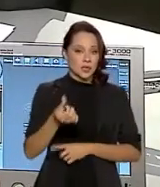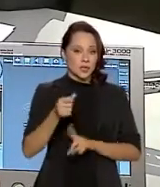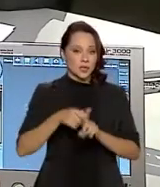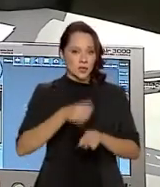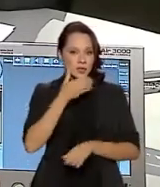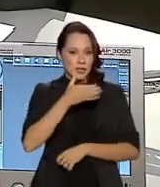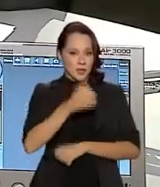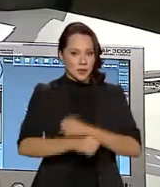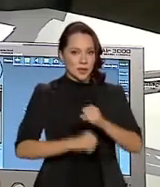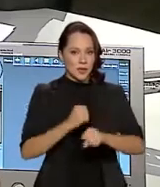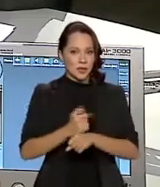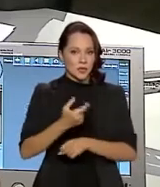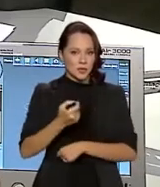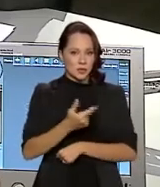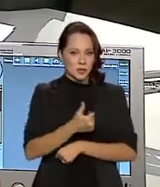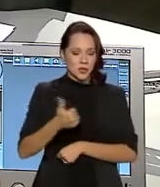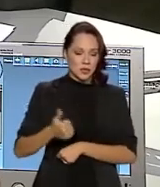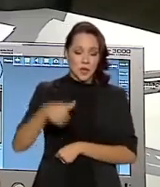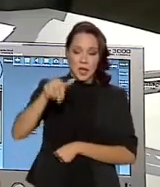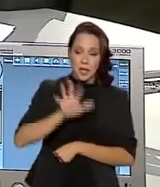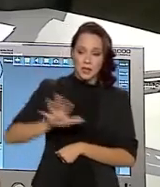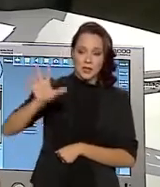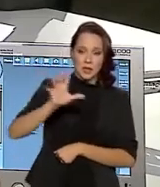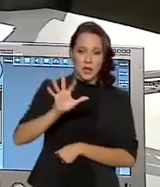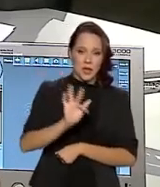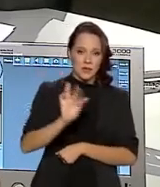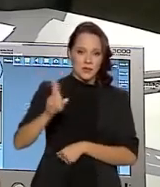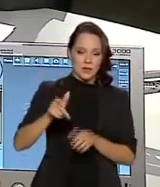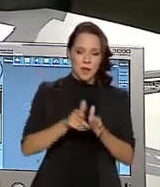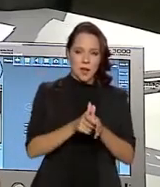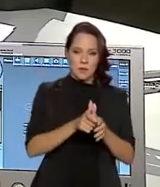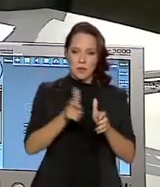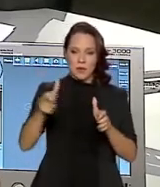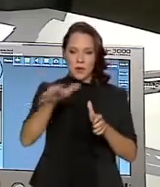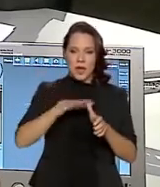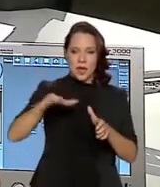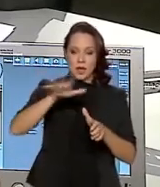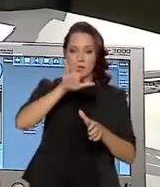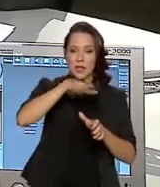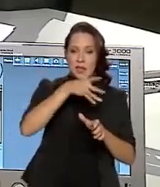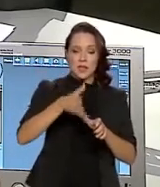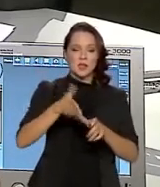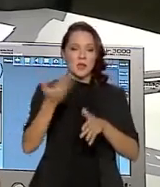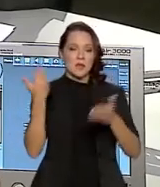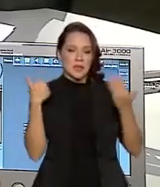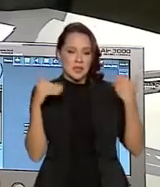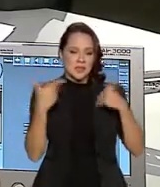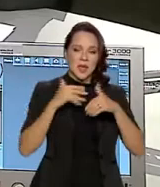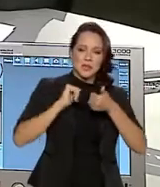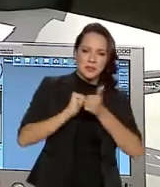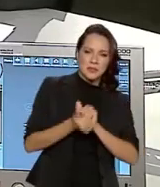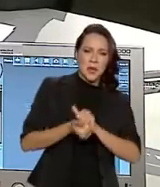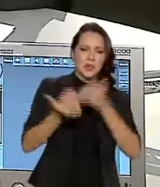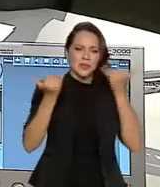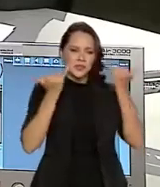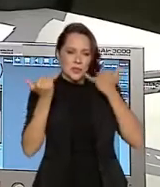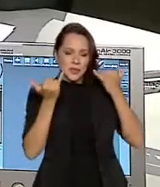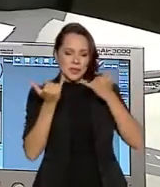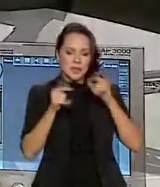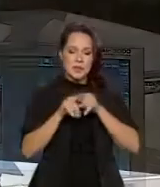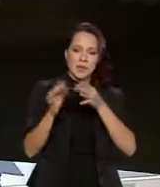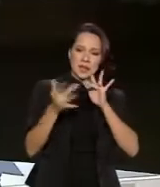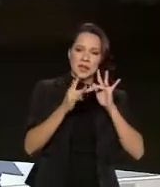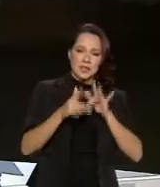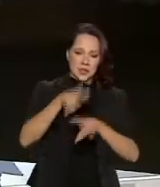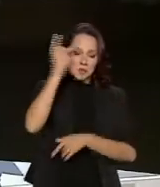seis de dezembro de 2021 a Nacional FM ampliou o espaço na grade para entretenimento Esporte informação e